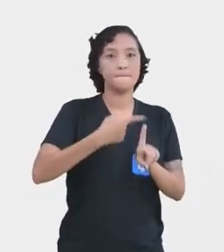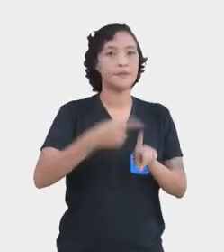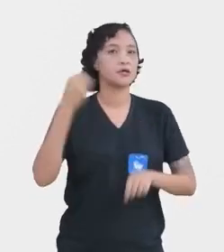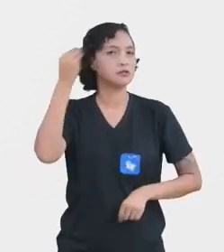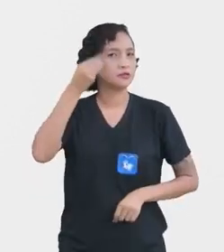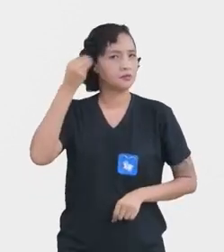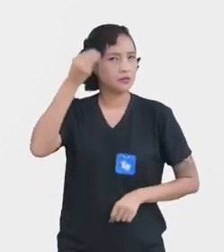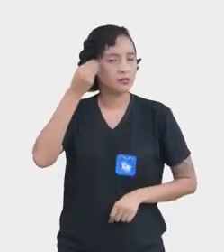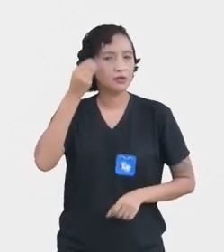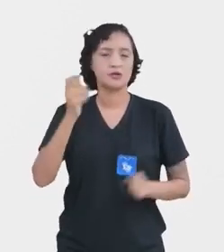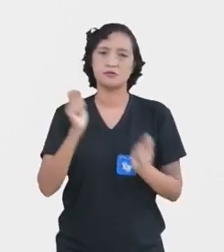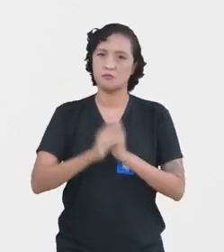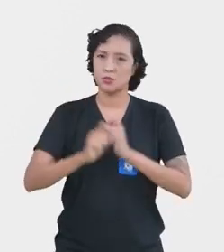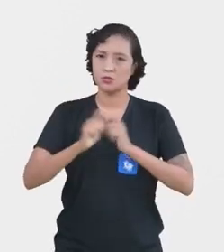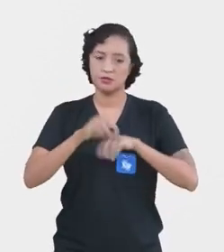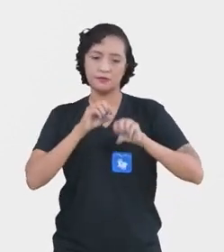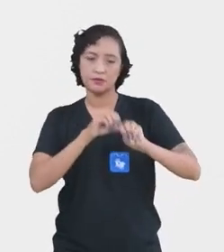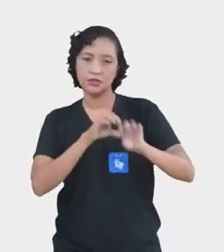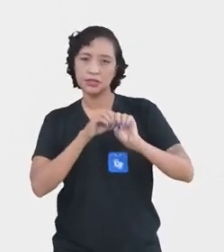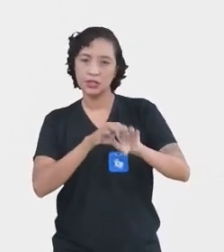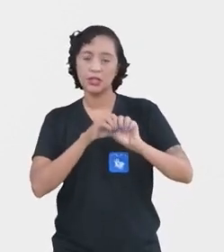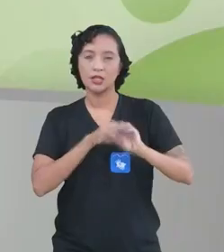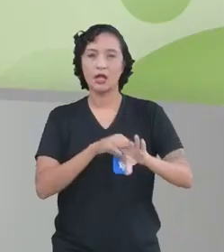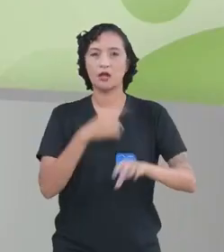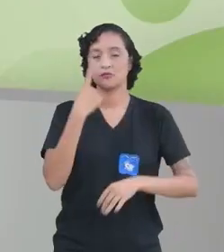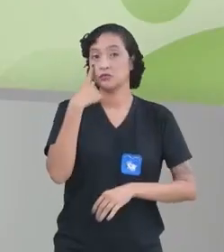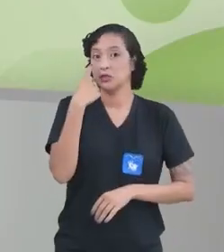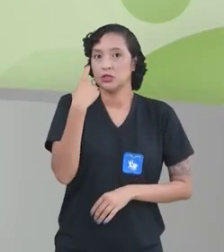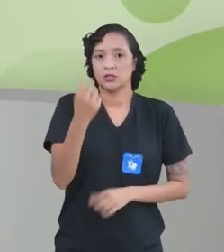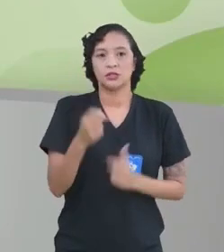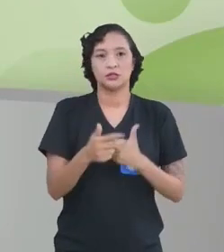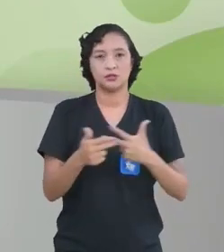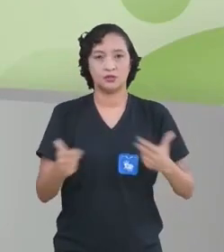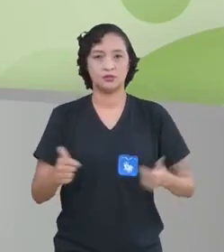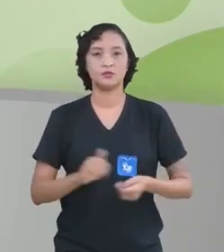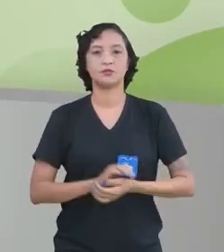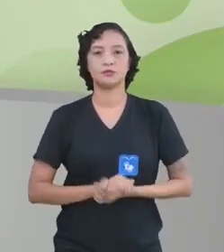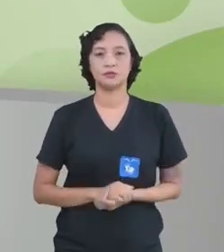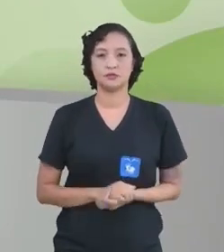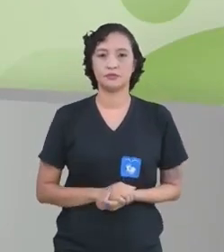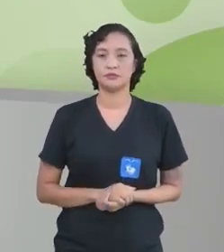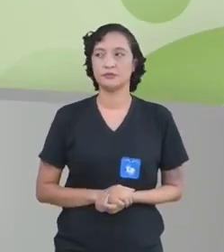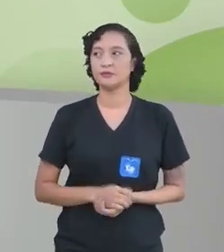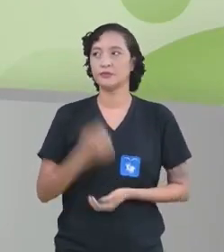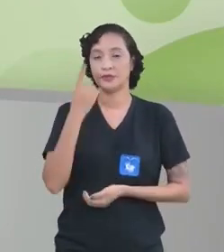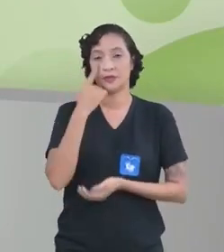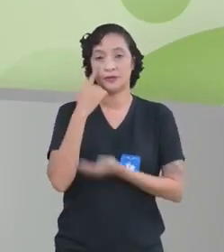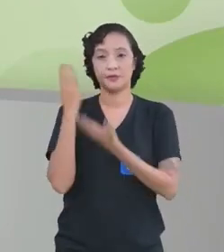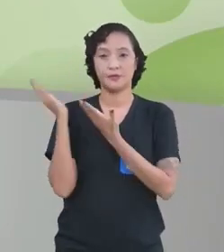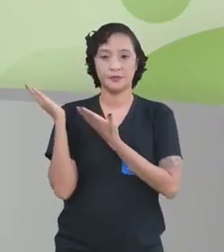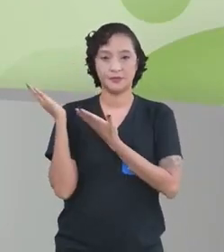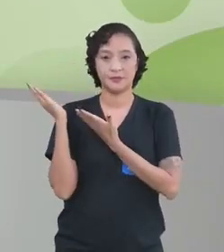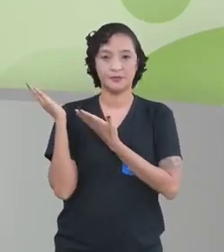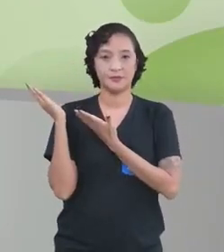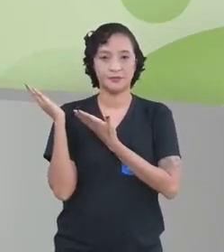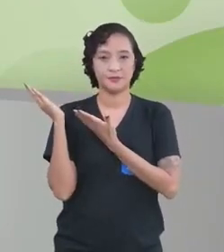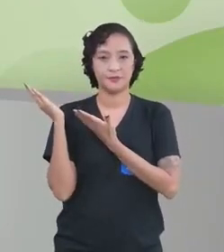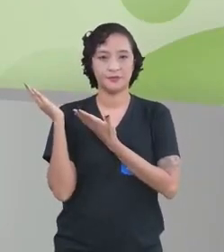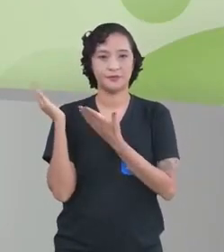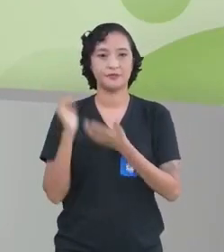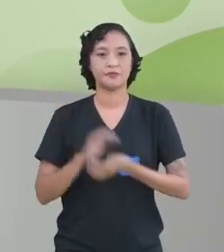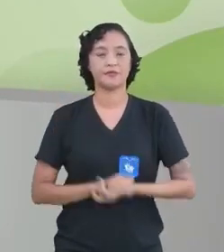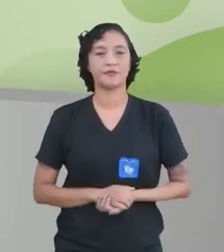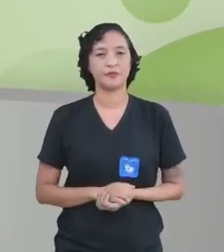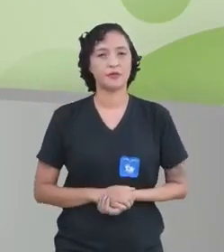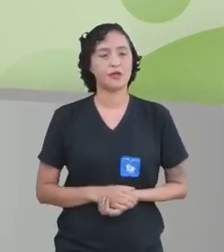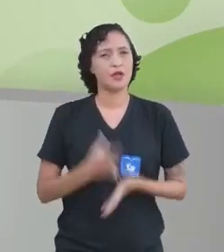muito, crianças, muitas coisas interessantes. Então, aqui, como uma mensagem, observem as falas